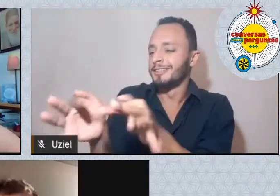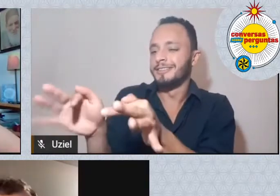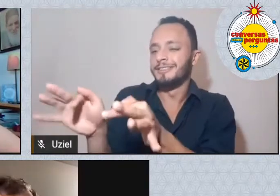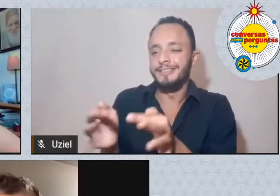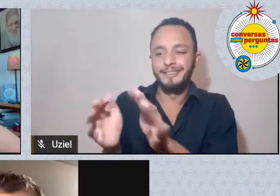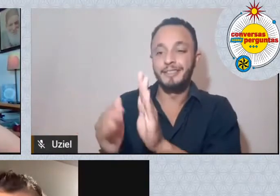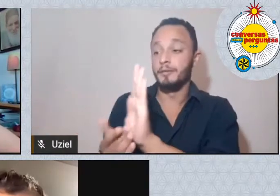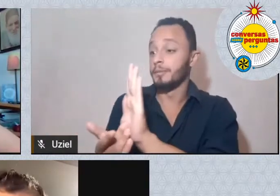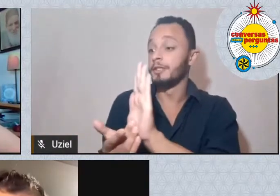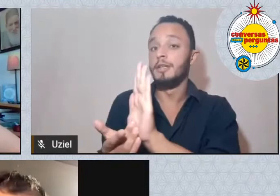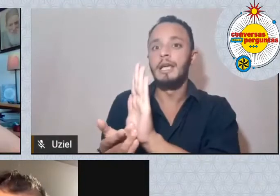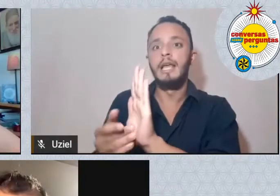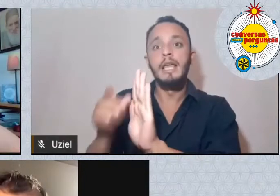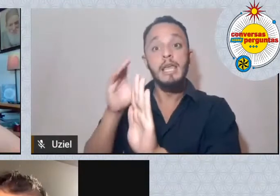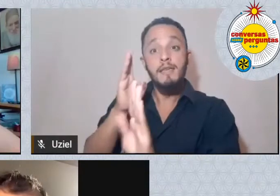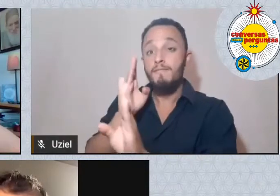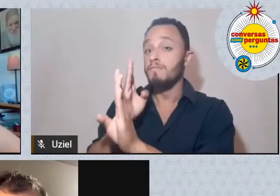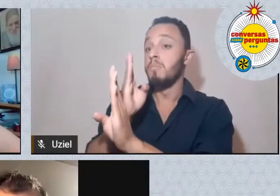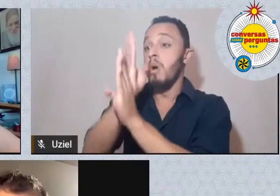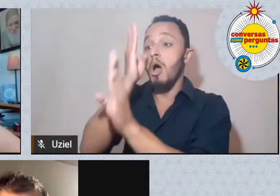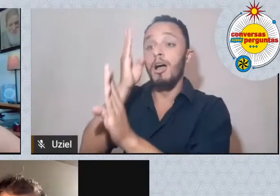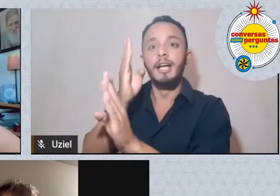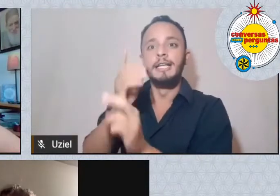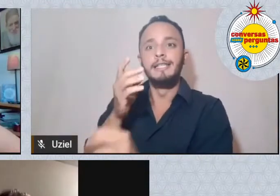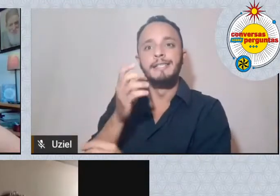E o efeito foi incrível, porque a